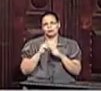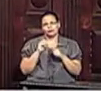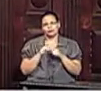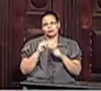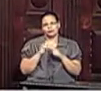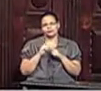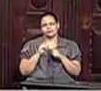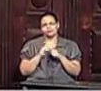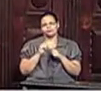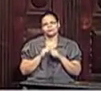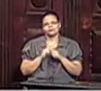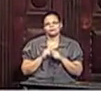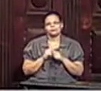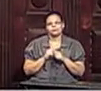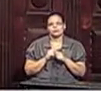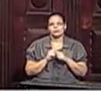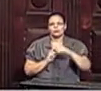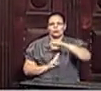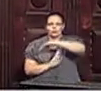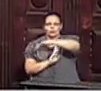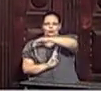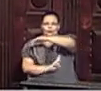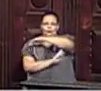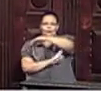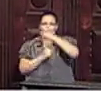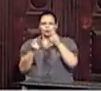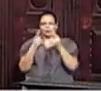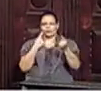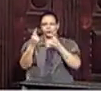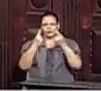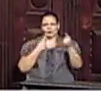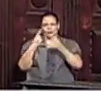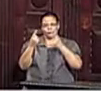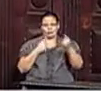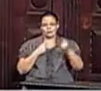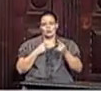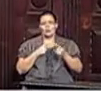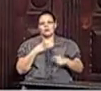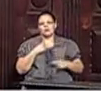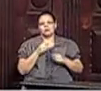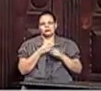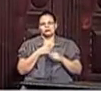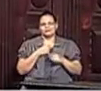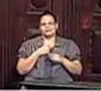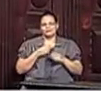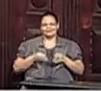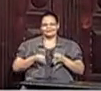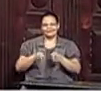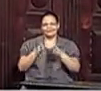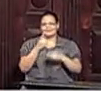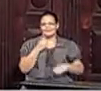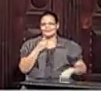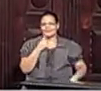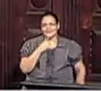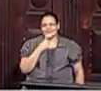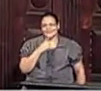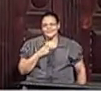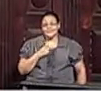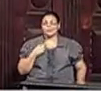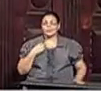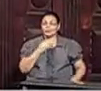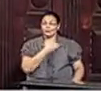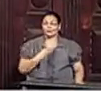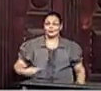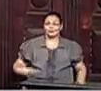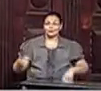ser feita a ligação da ponte com a Avenida Brasil e com a linha vermelha. Na contramão de tudo isso, o governo do